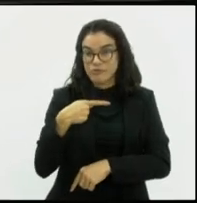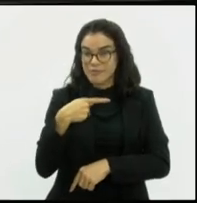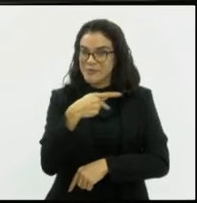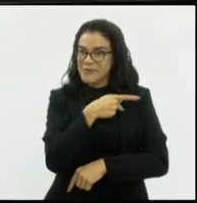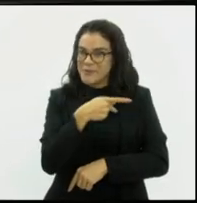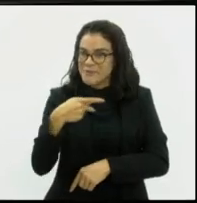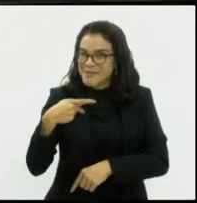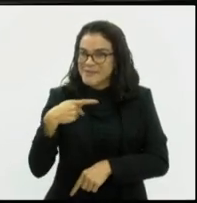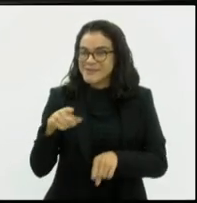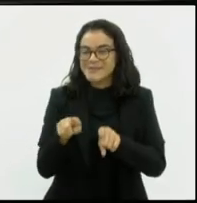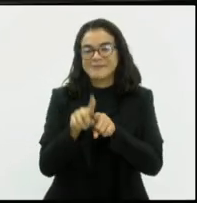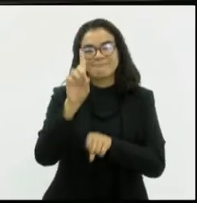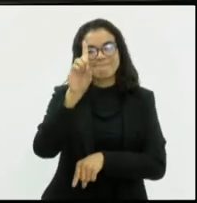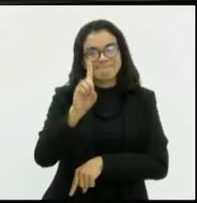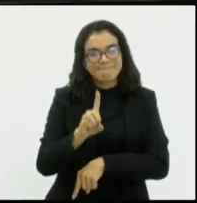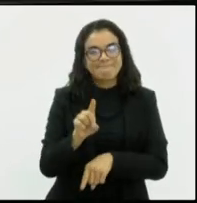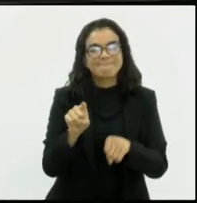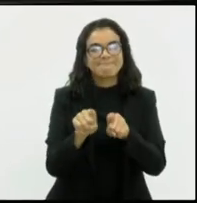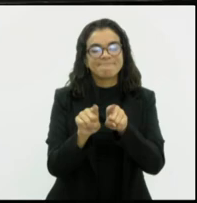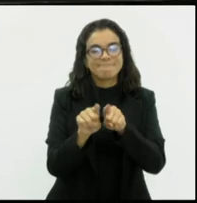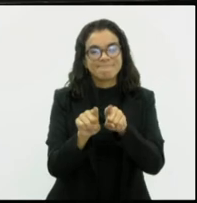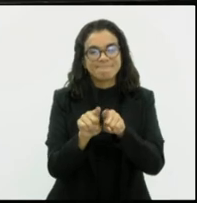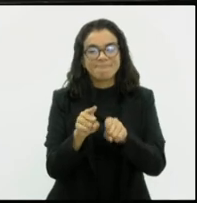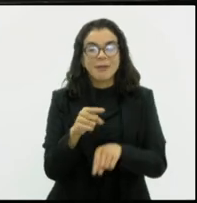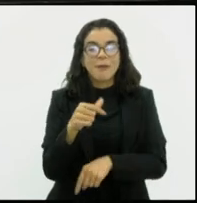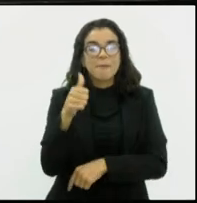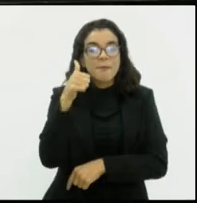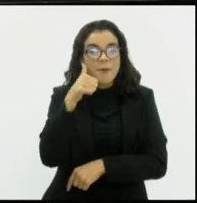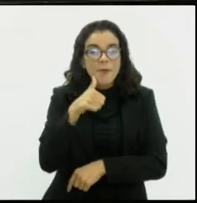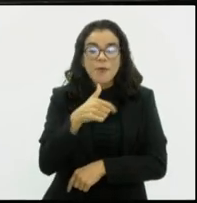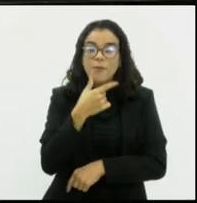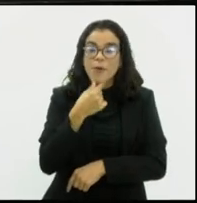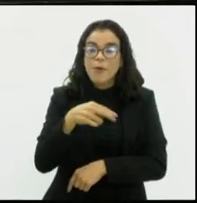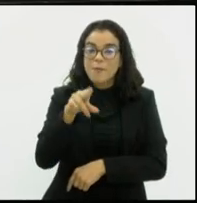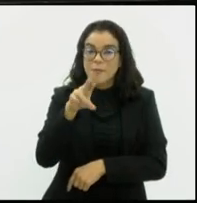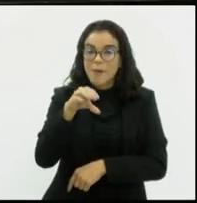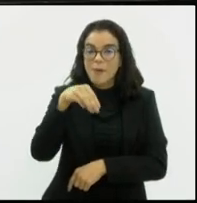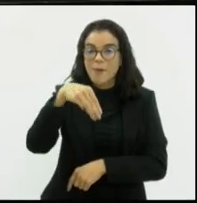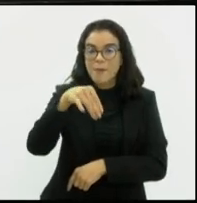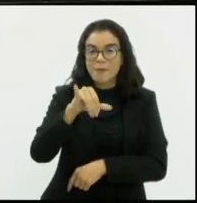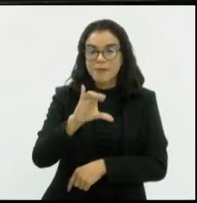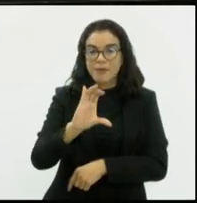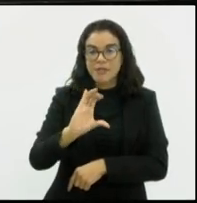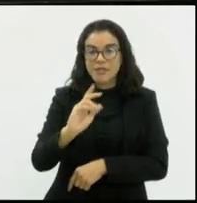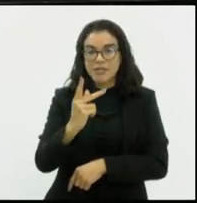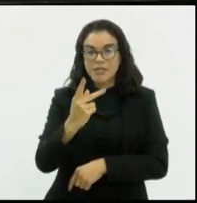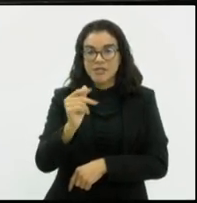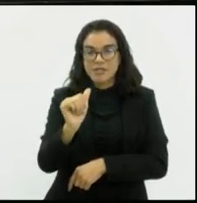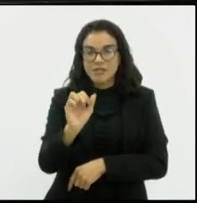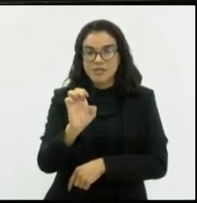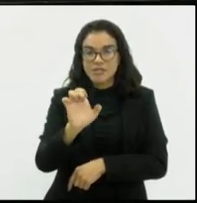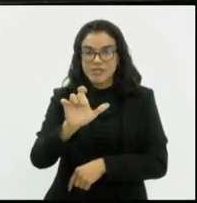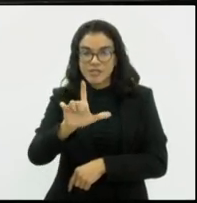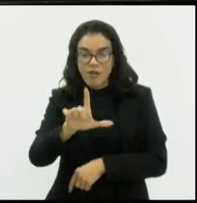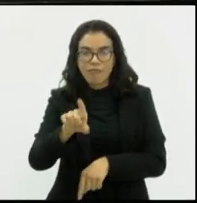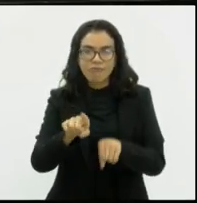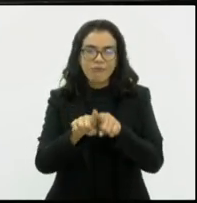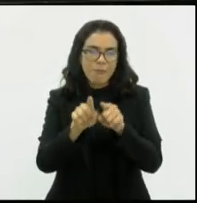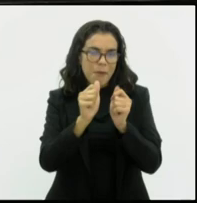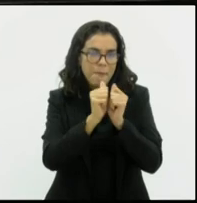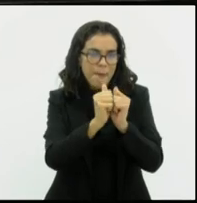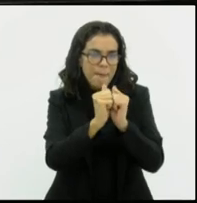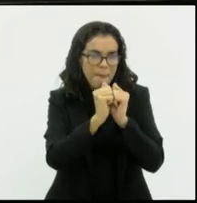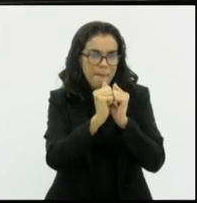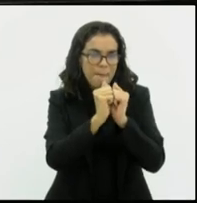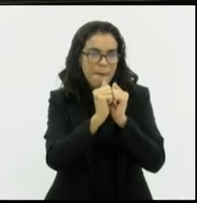meu pastor e meu diretor também, meu irmão Michel, que está ali, é meu companheiro de muitas